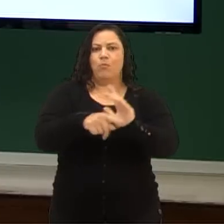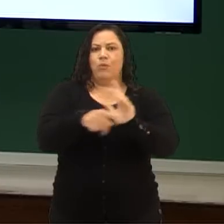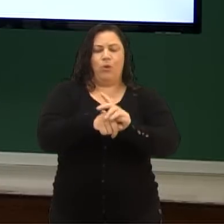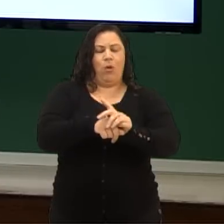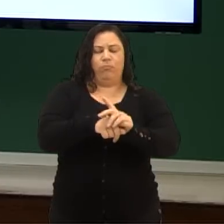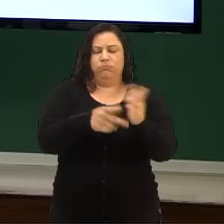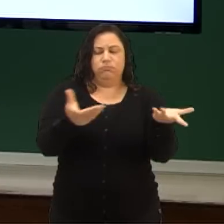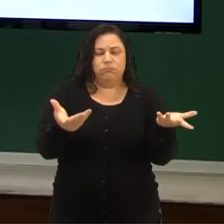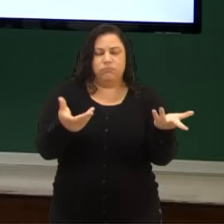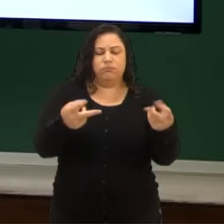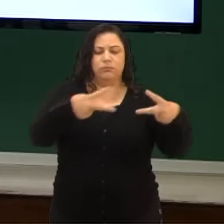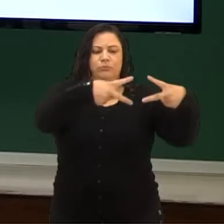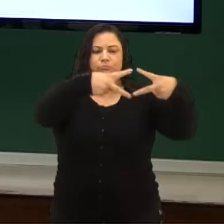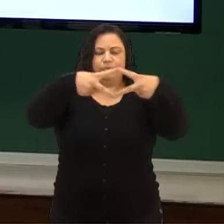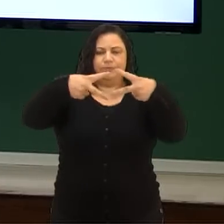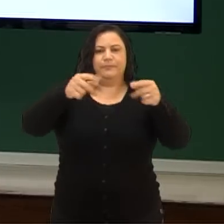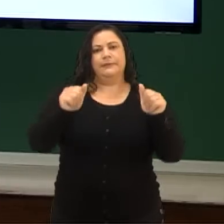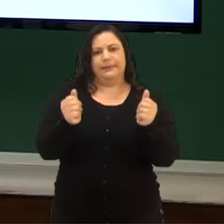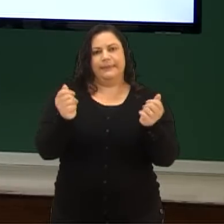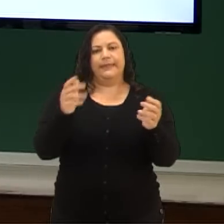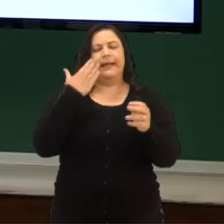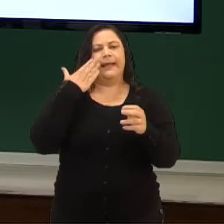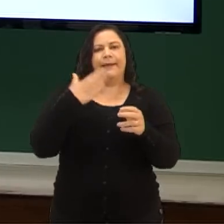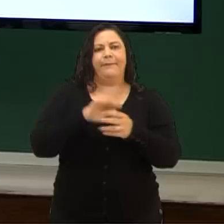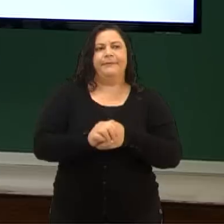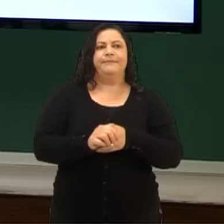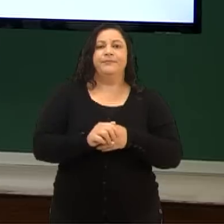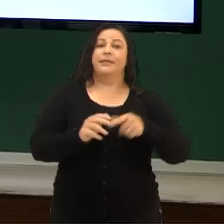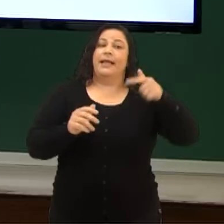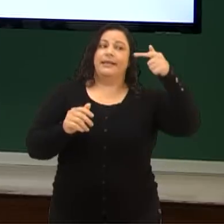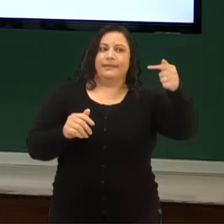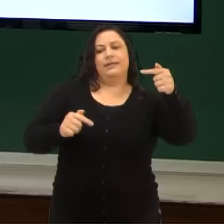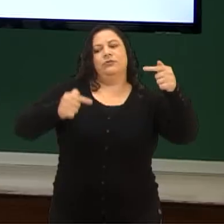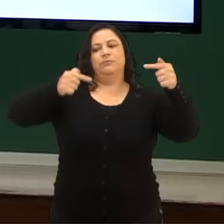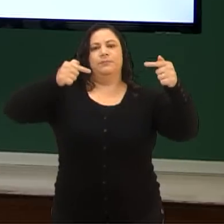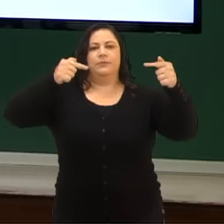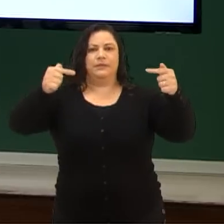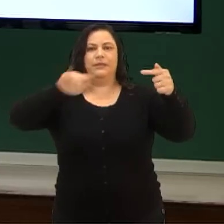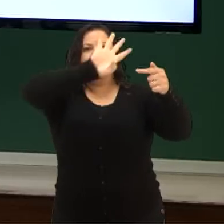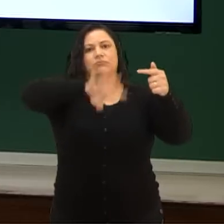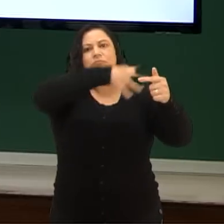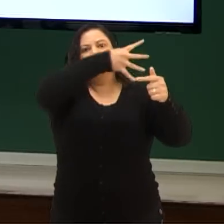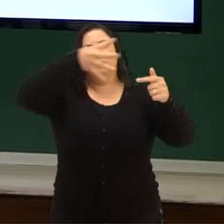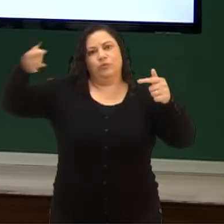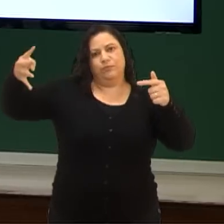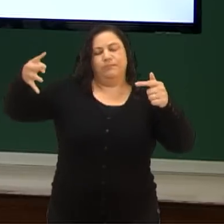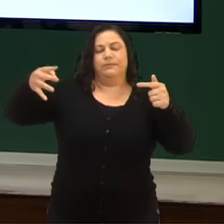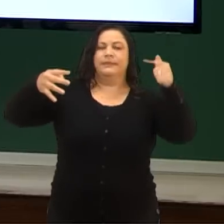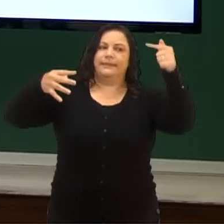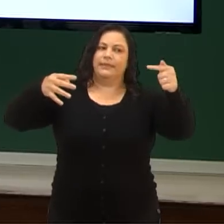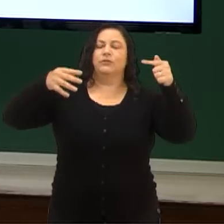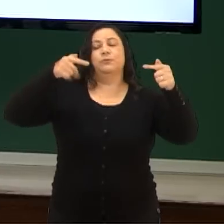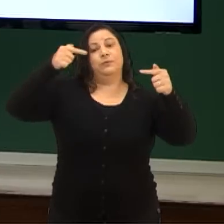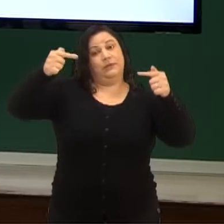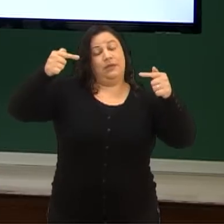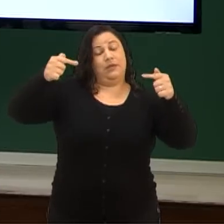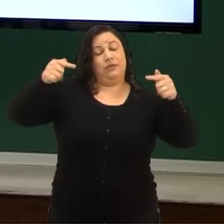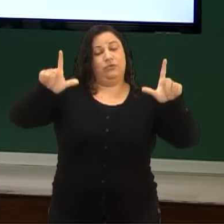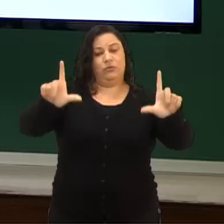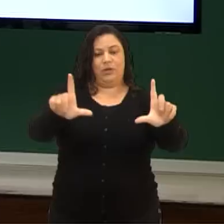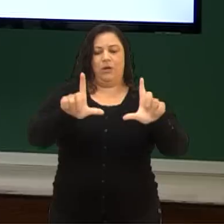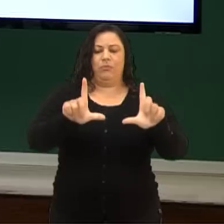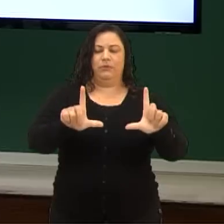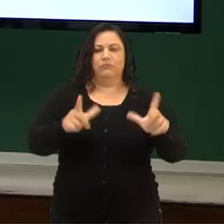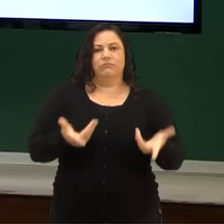n de navio é igual a n, ou seja, 7 linhas, 7 colunas. 8 linhas, 8 colunas. Quadrado. E